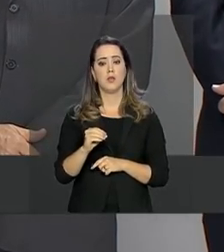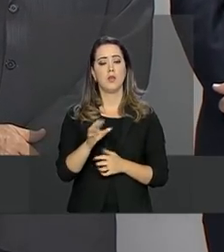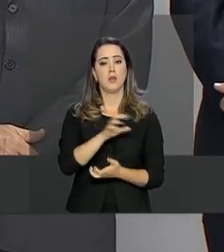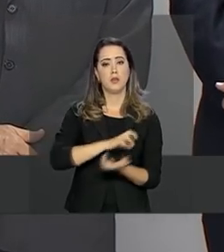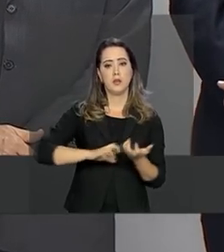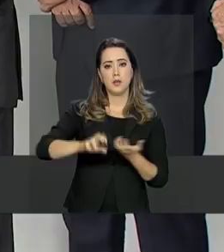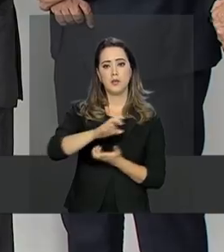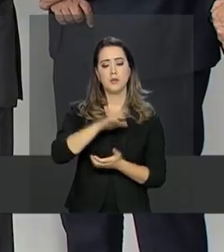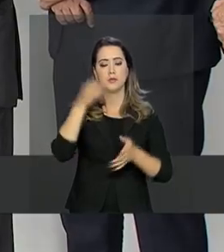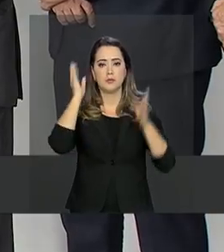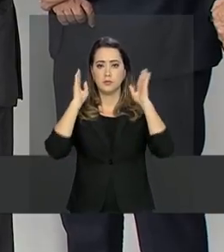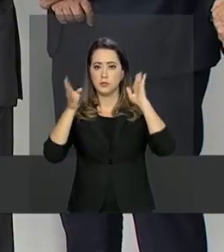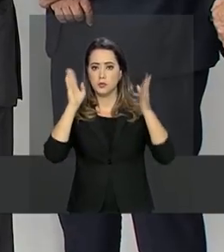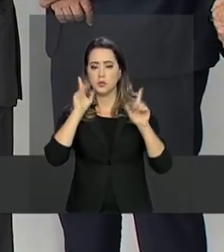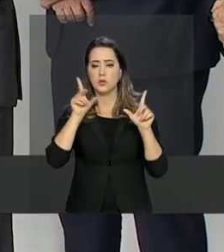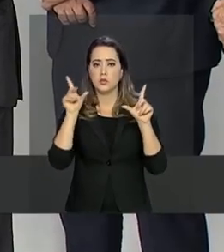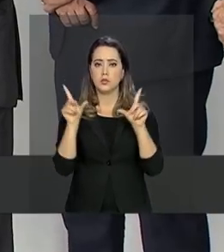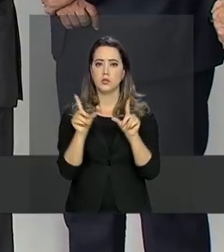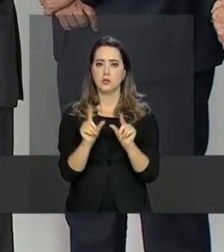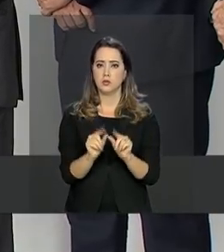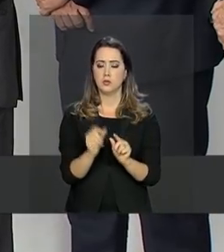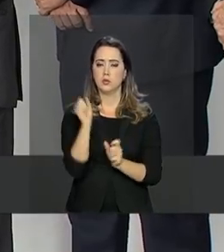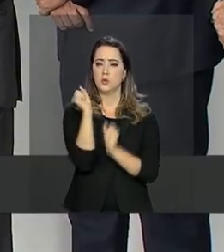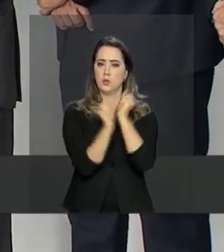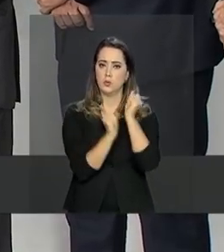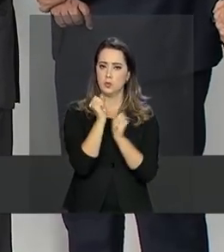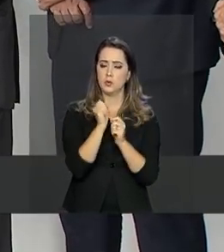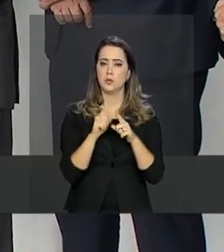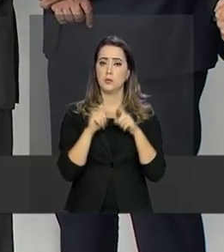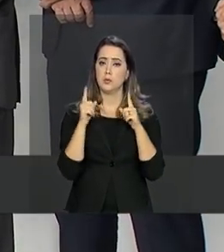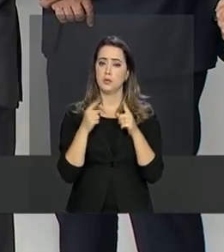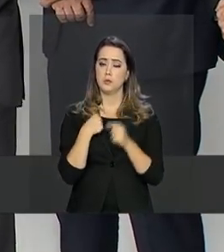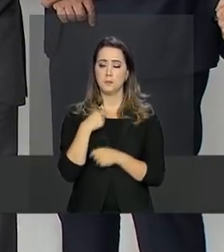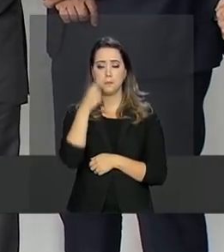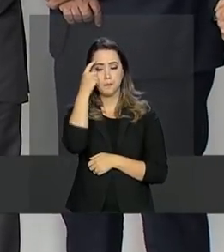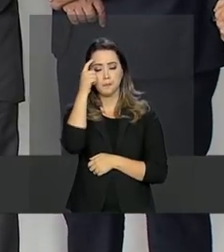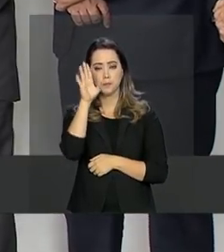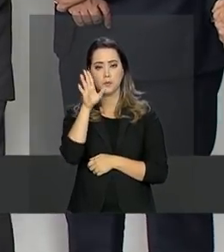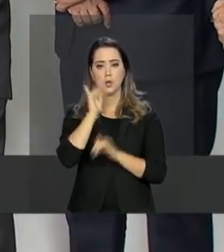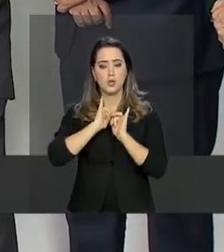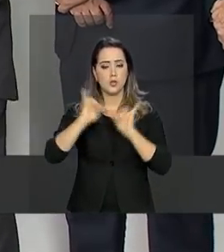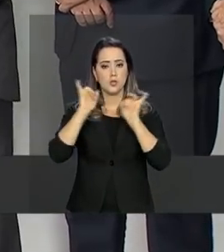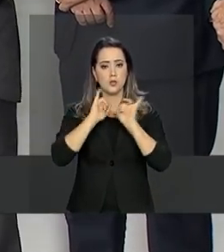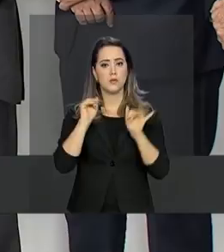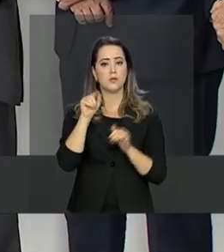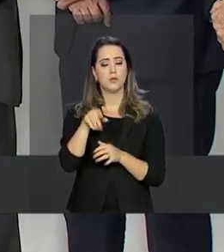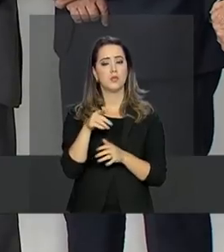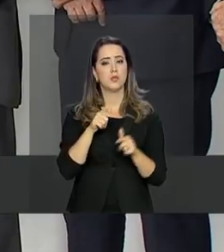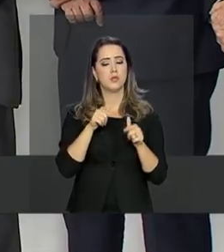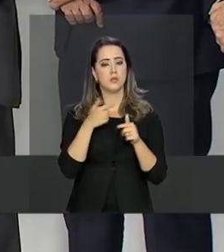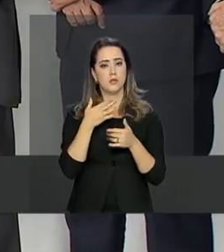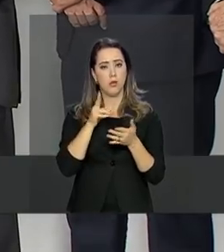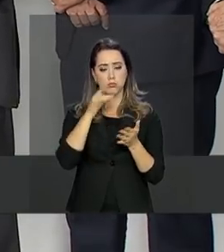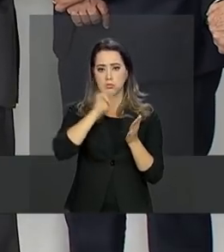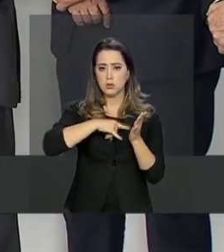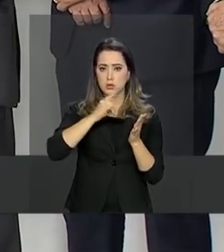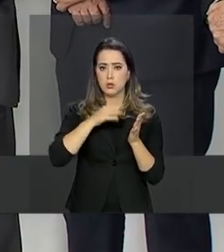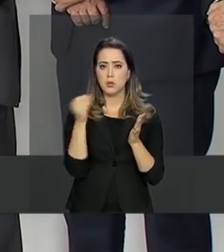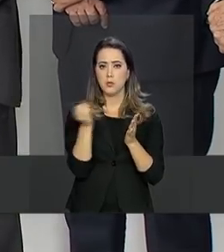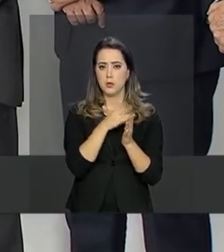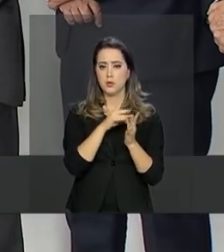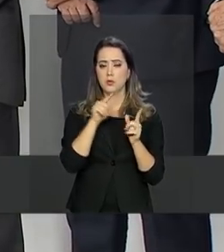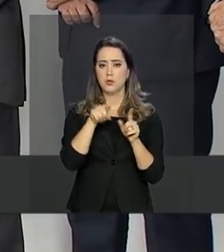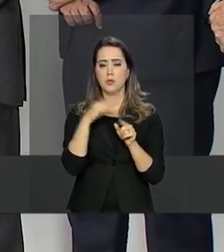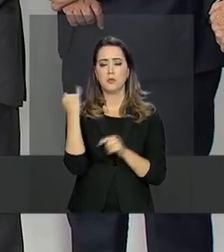não é nós vamos à redução na produção industrial mas eu penso que a simples divulgação deste ato vai é ter uma